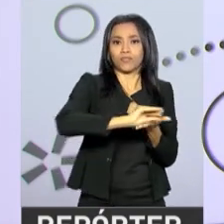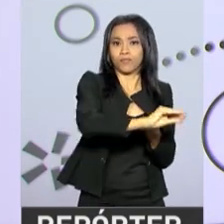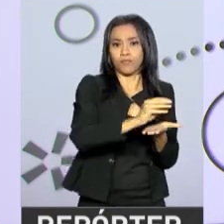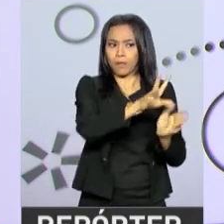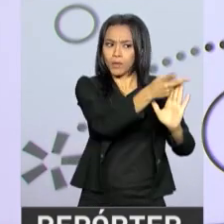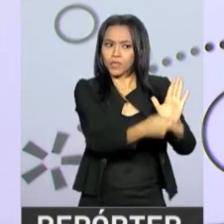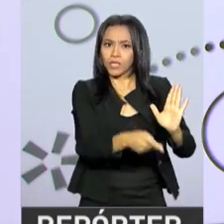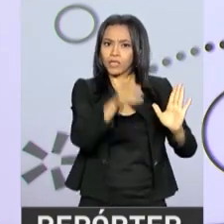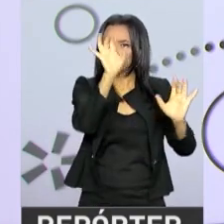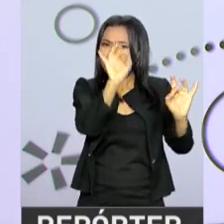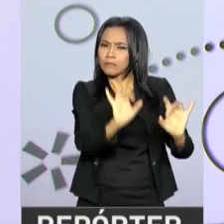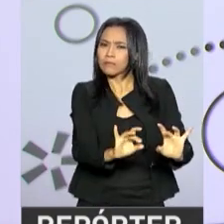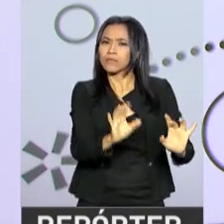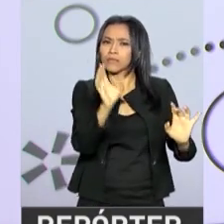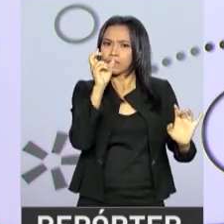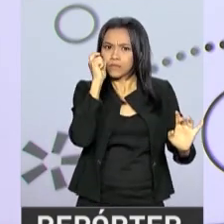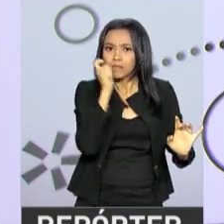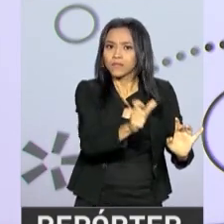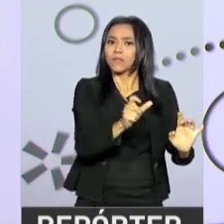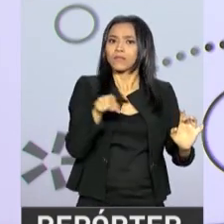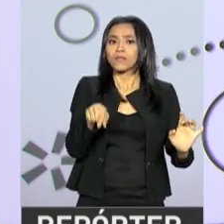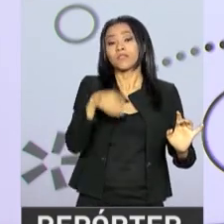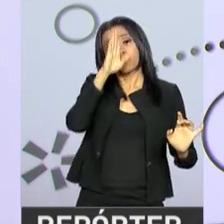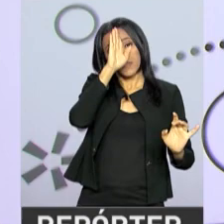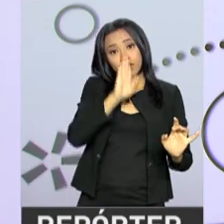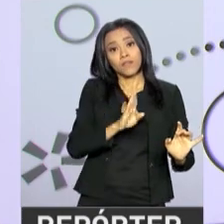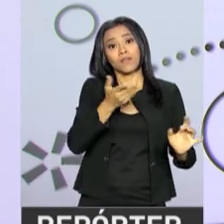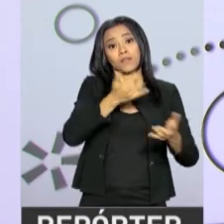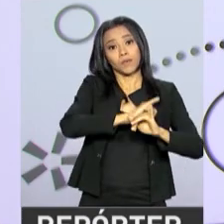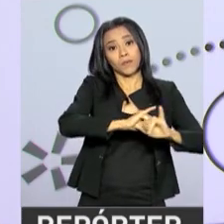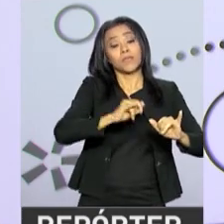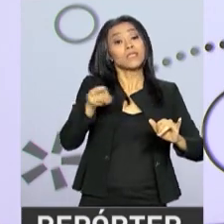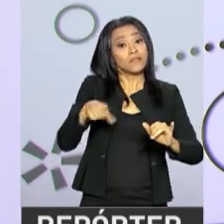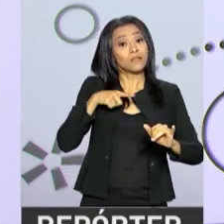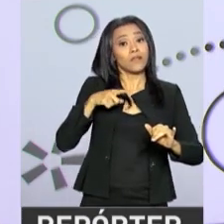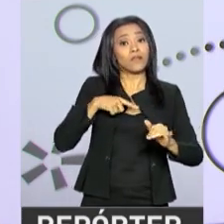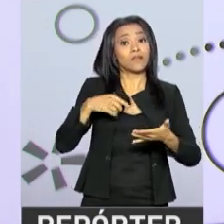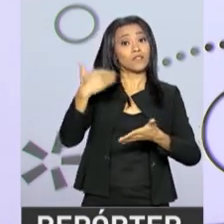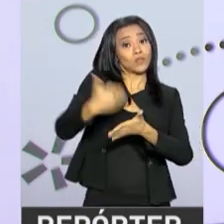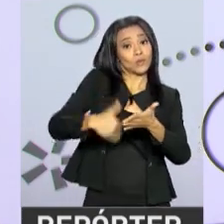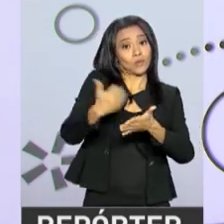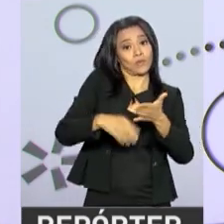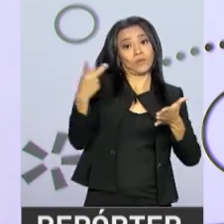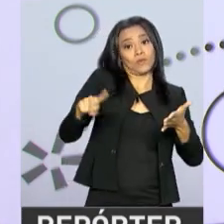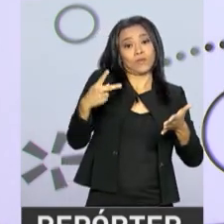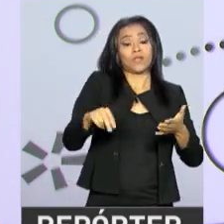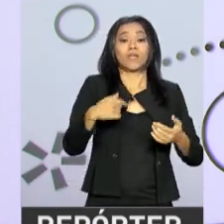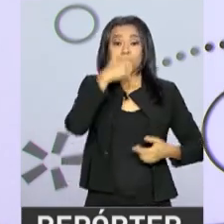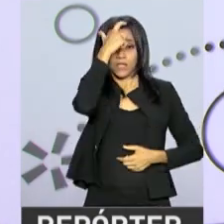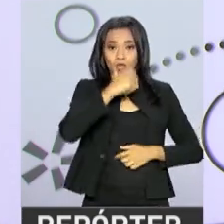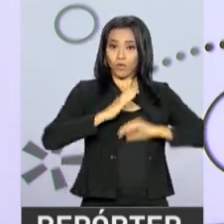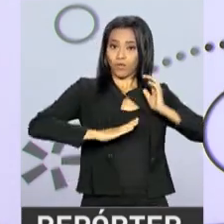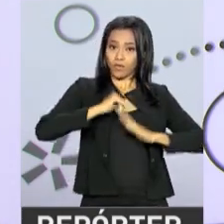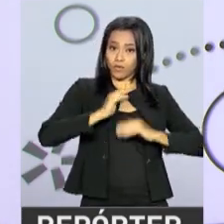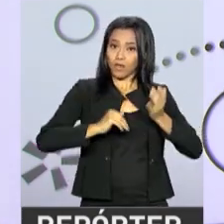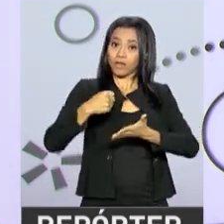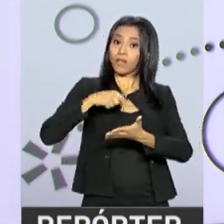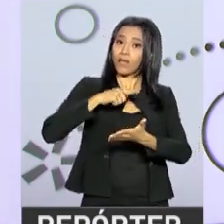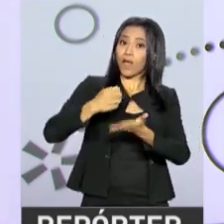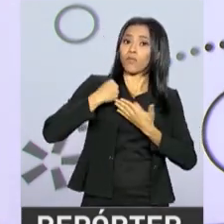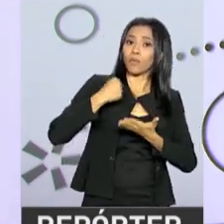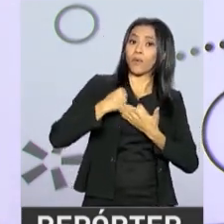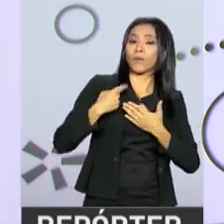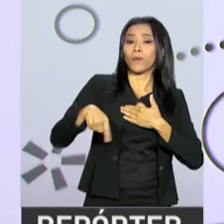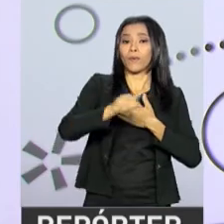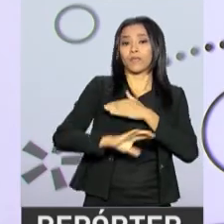um uma mídia que sai de forma gratuita o incentivo fiscal e o artista pode ter o apoio das empresas pra apresentar seu